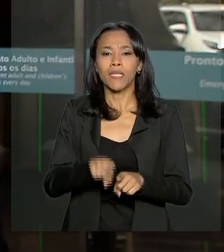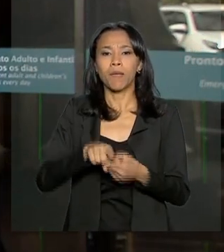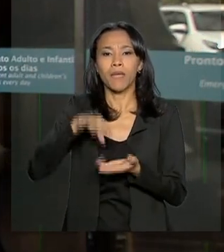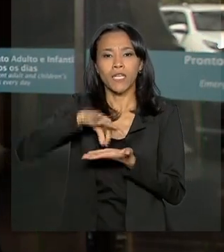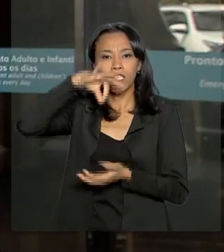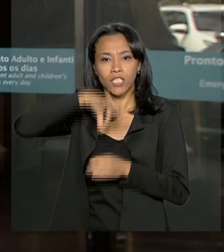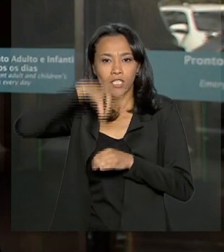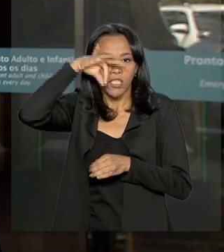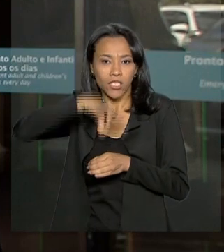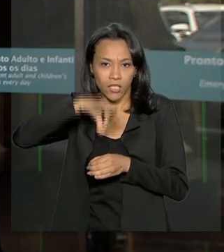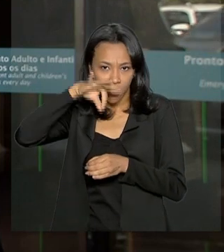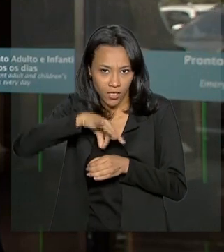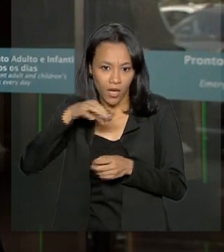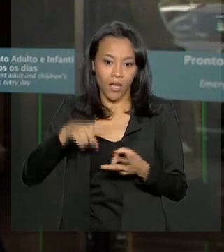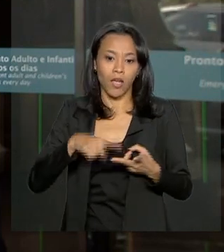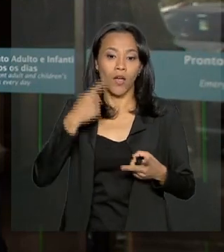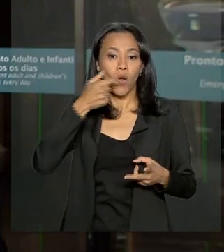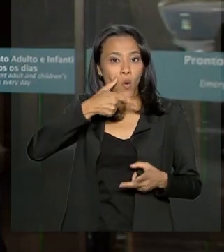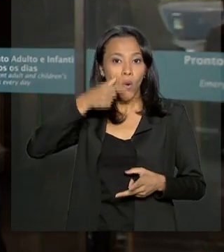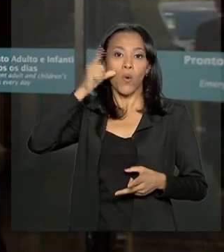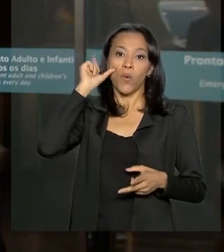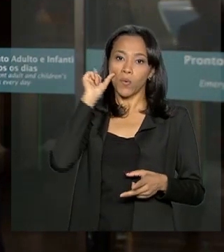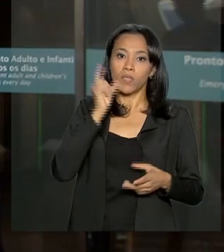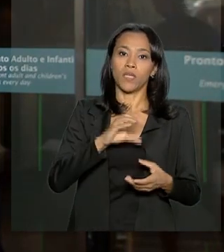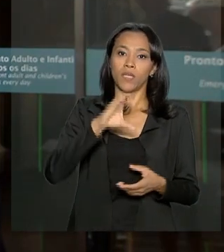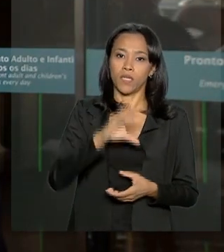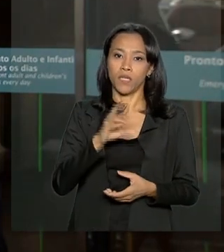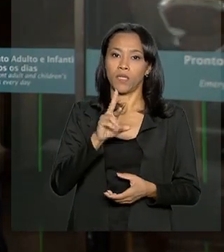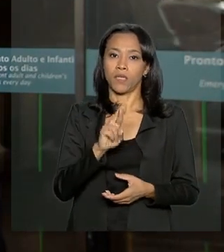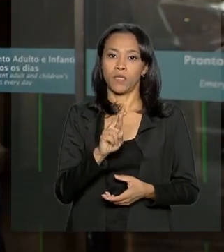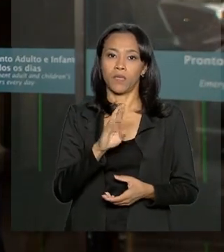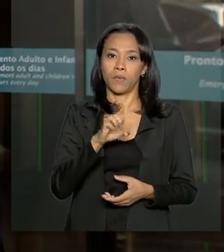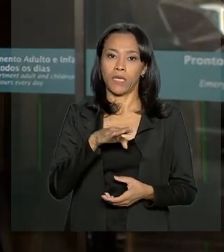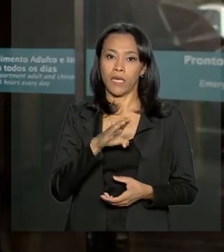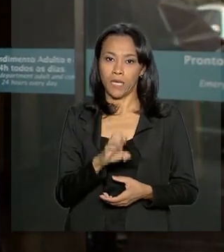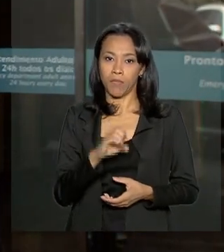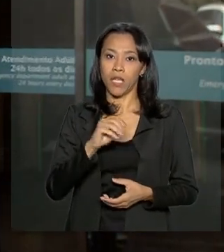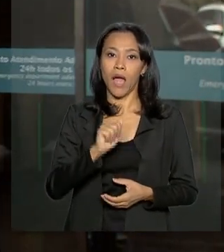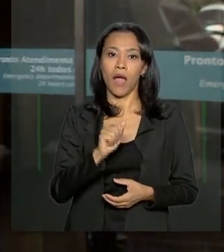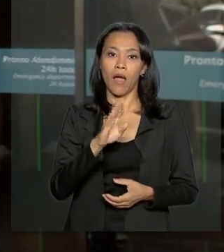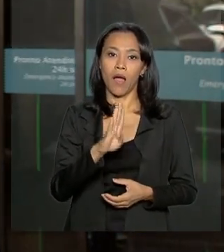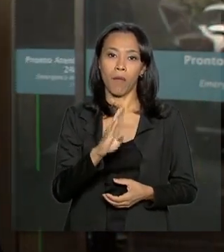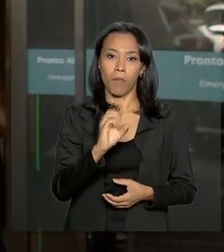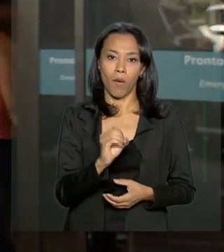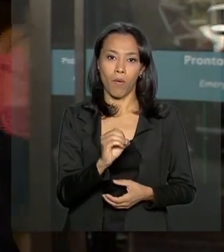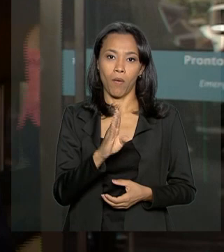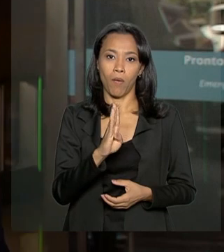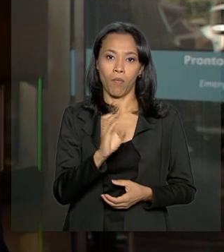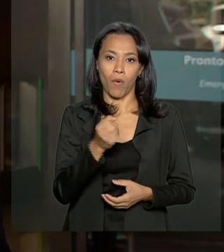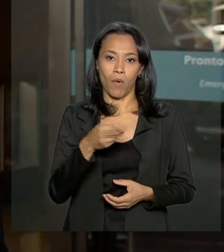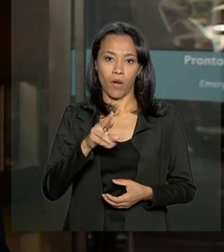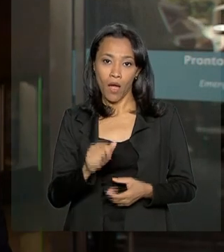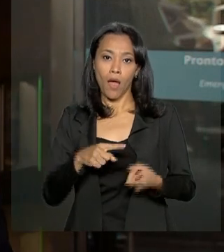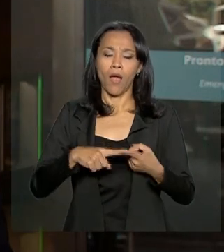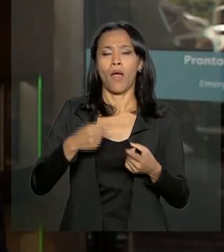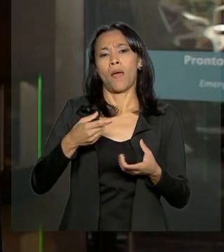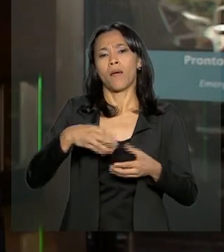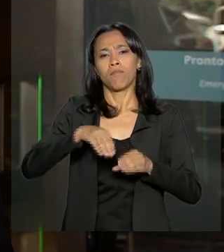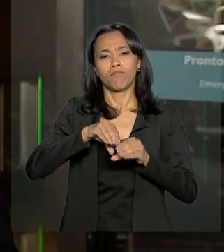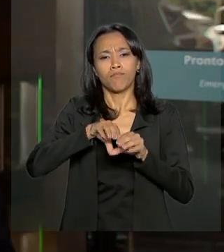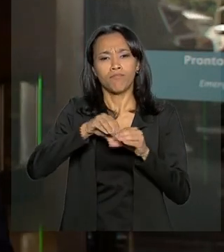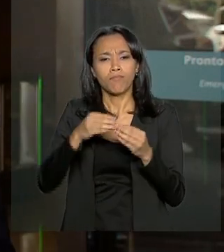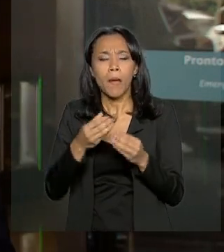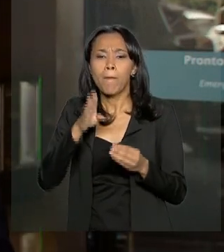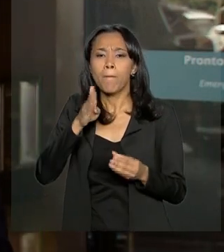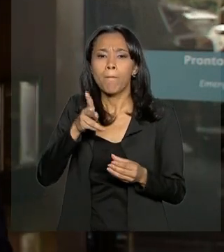Ontem ele comeu creme de abóbora e também na ceia frutas cozidas, pera e banana. Todos